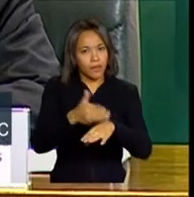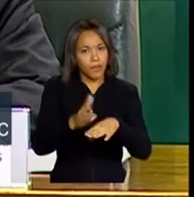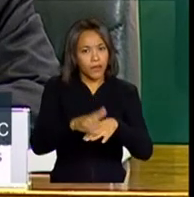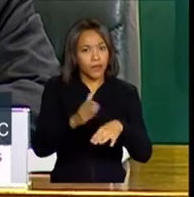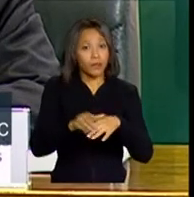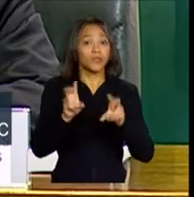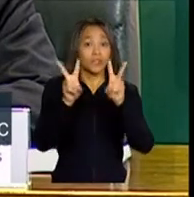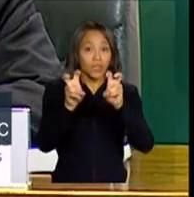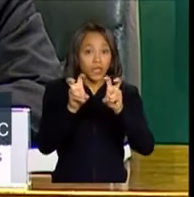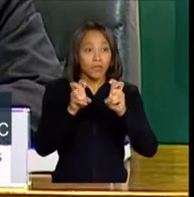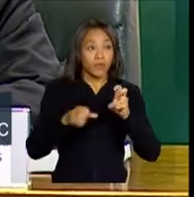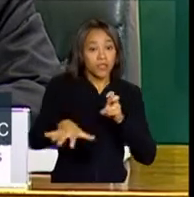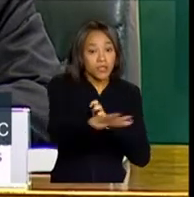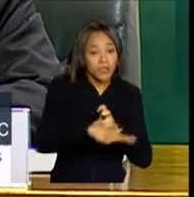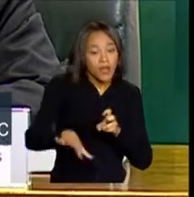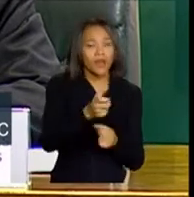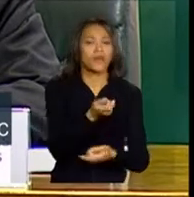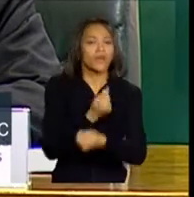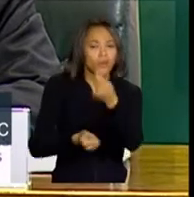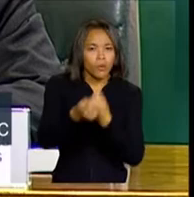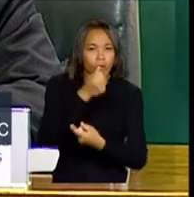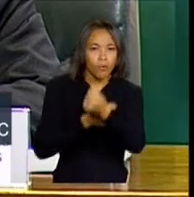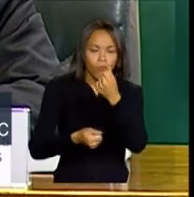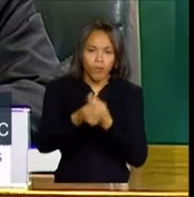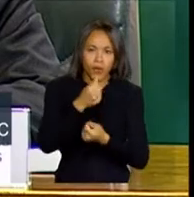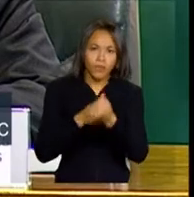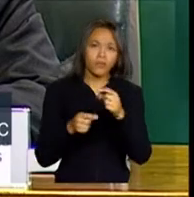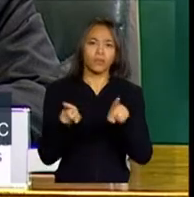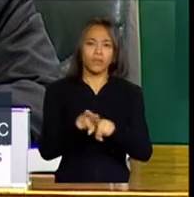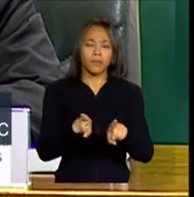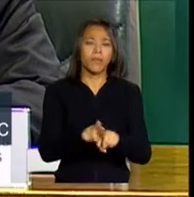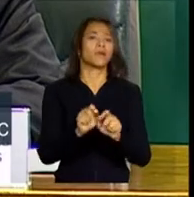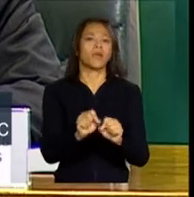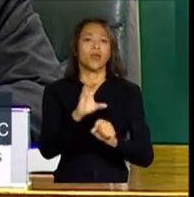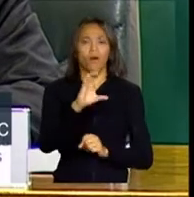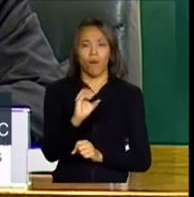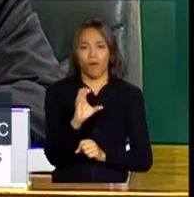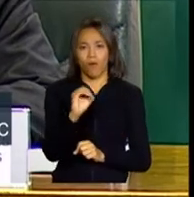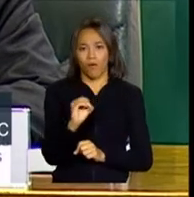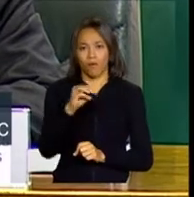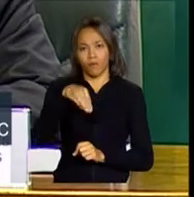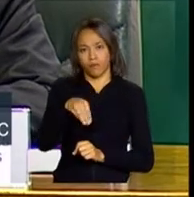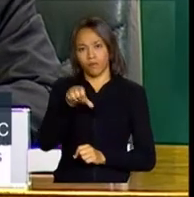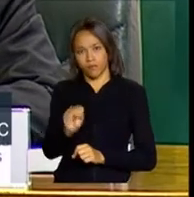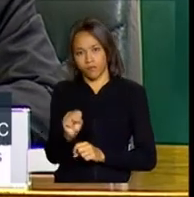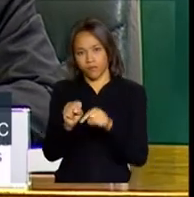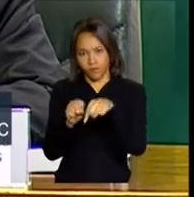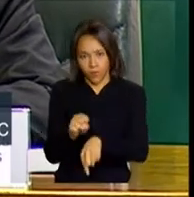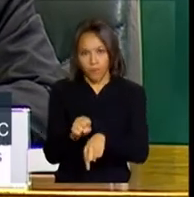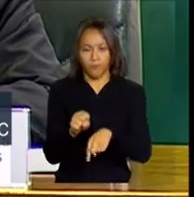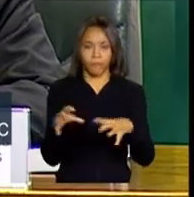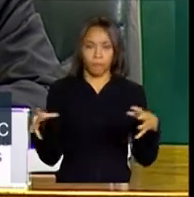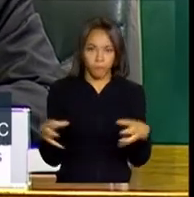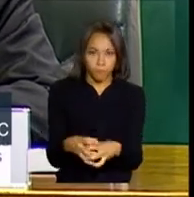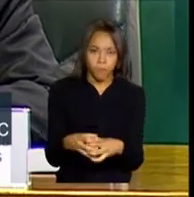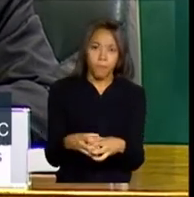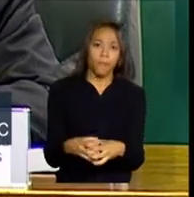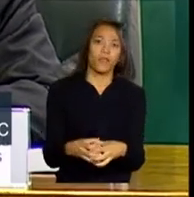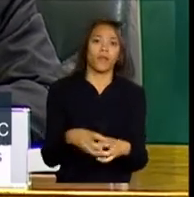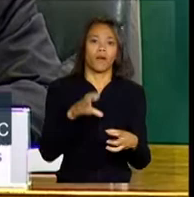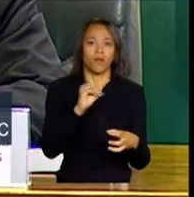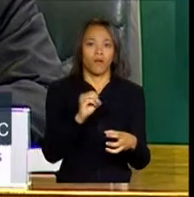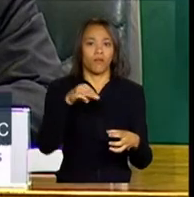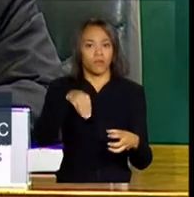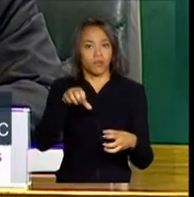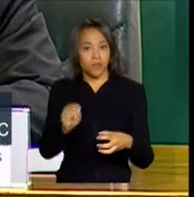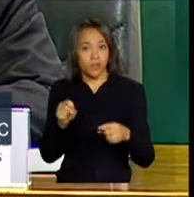comércio internacional alguns deles oferecidos pela própria OMC a disciplina OMC